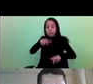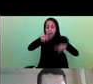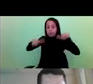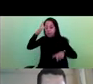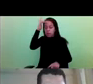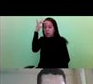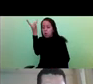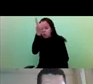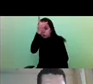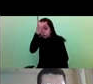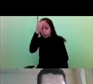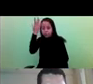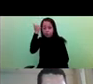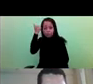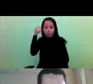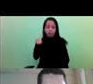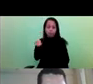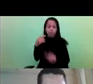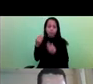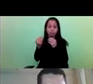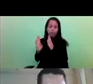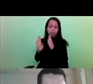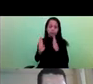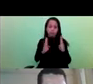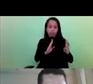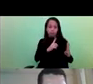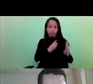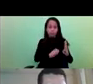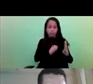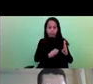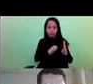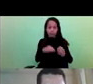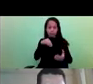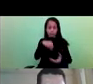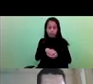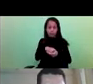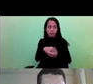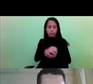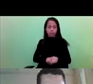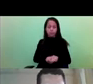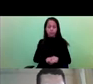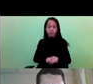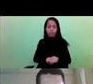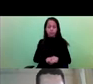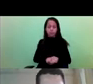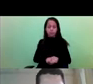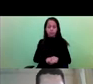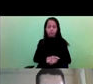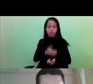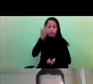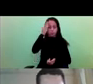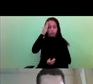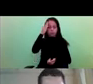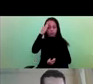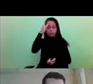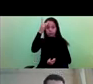conscientizarmos-nos do processo em que estamos imbuídos. E quando eu digo conscientizarmos,